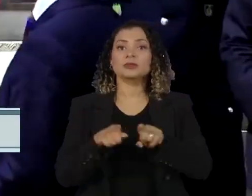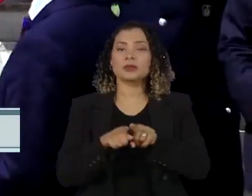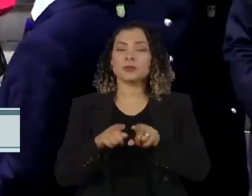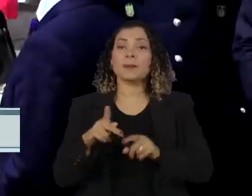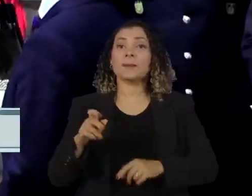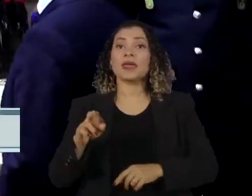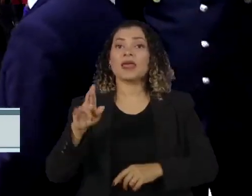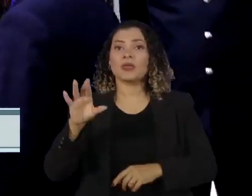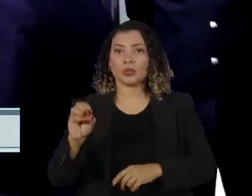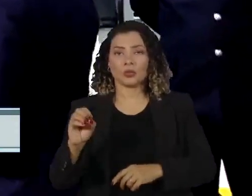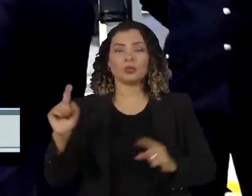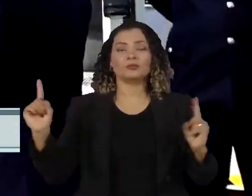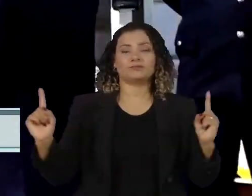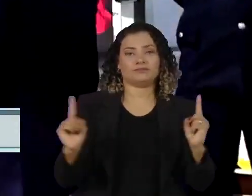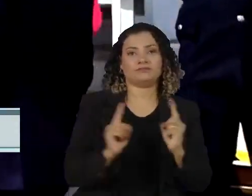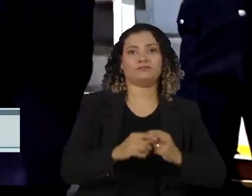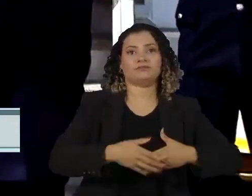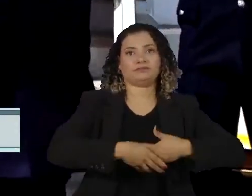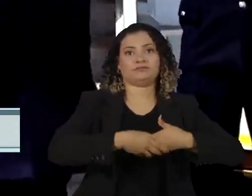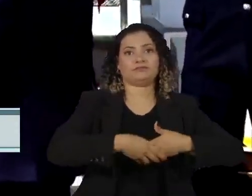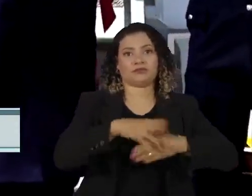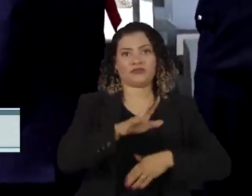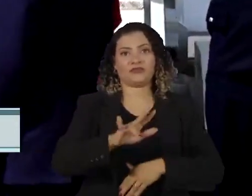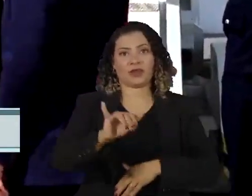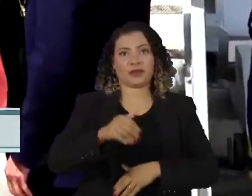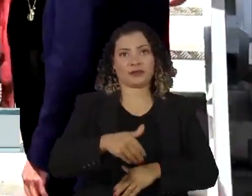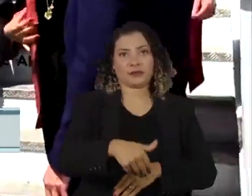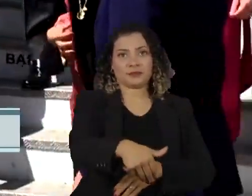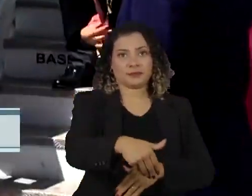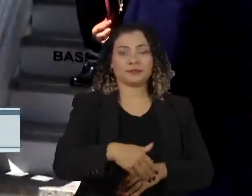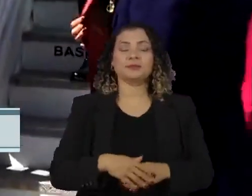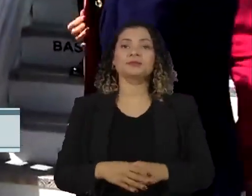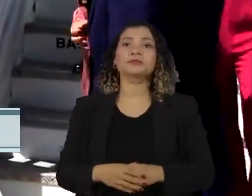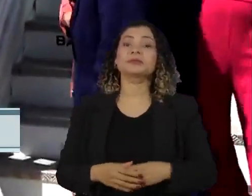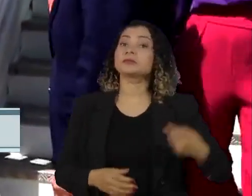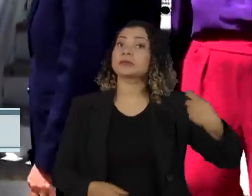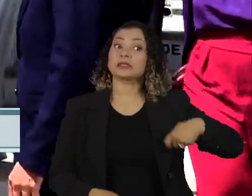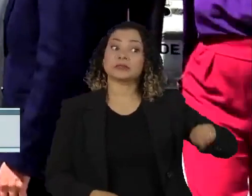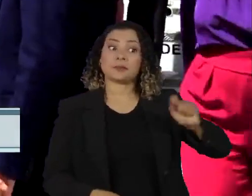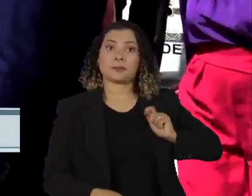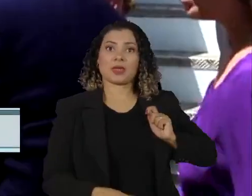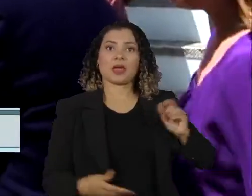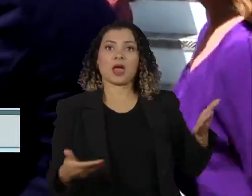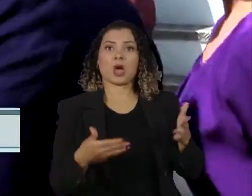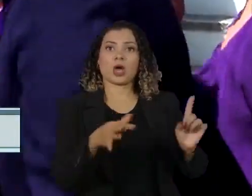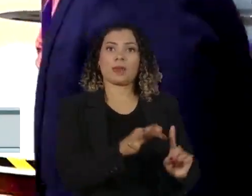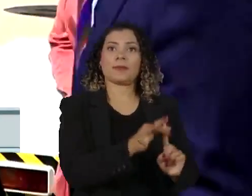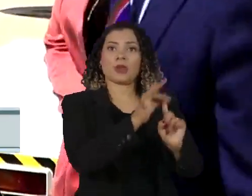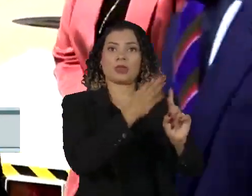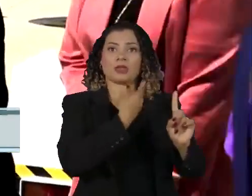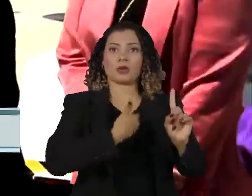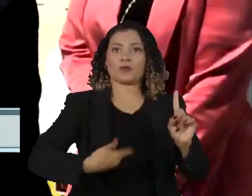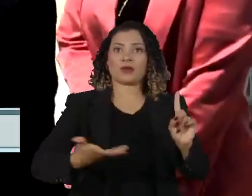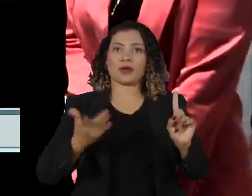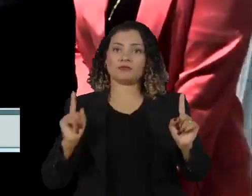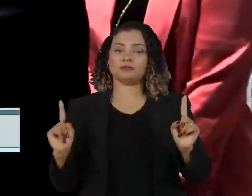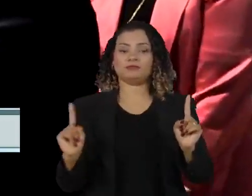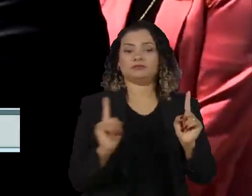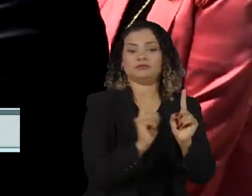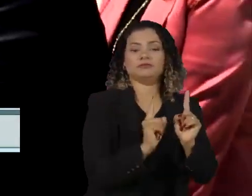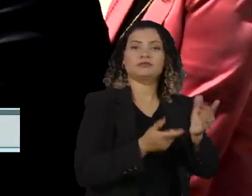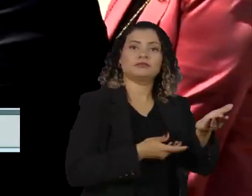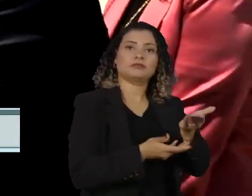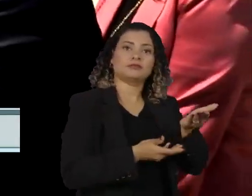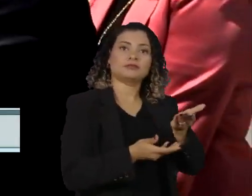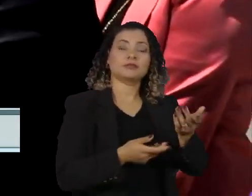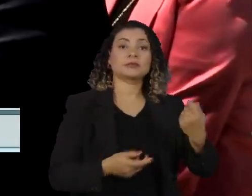A visita de Lula, neste início de mandato, coloca a Espanha como uma das prioridades do governo. Os espanhóis